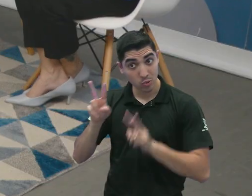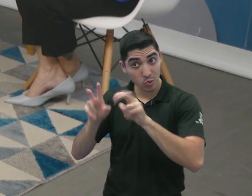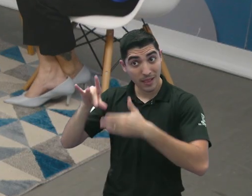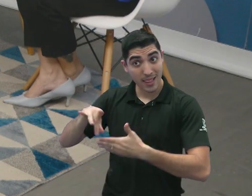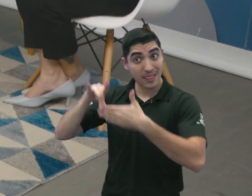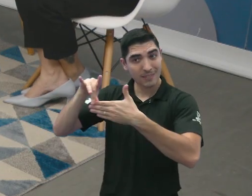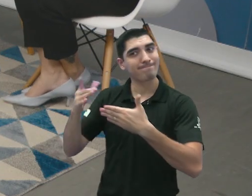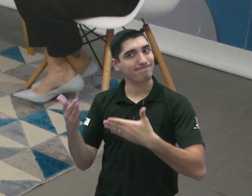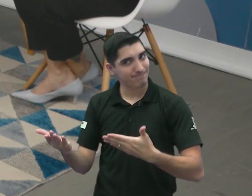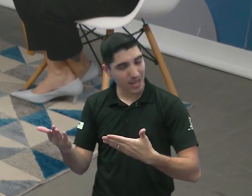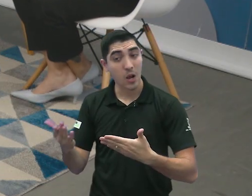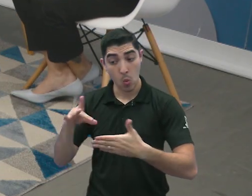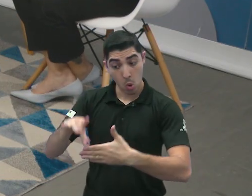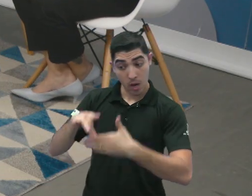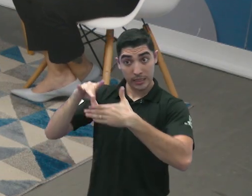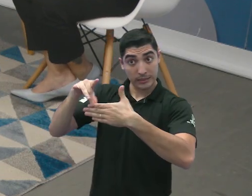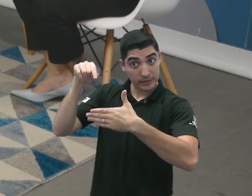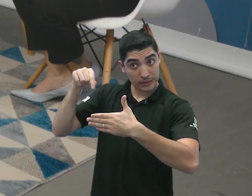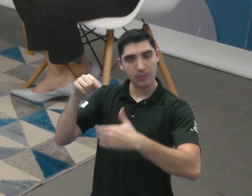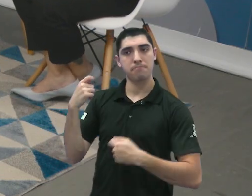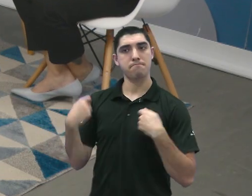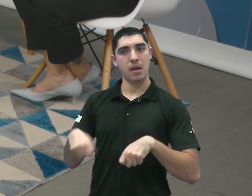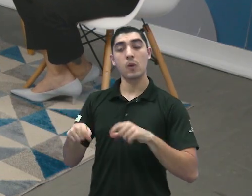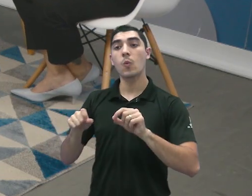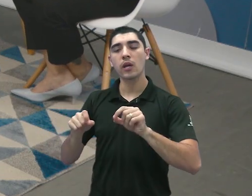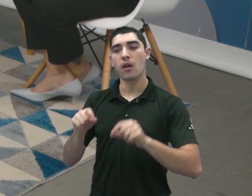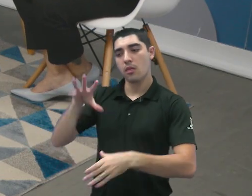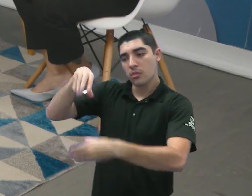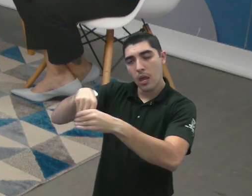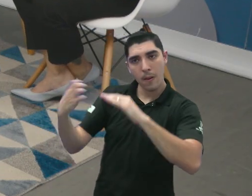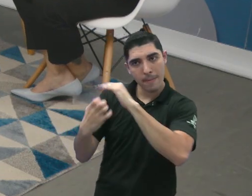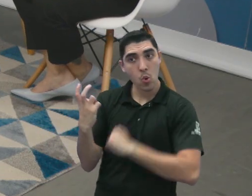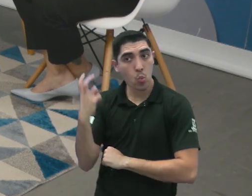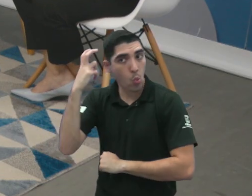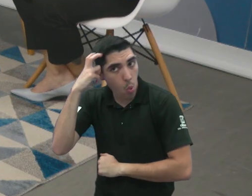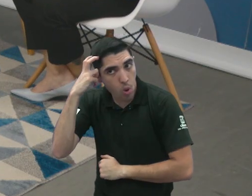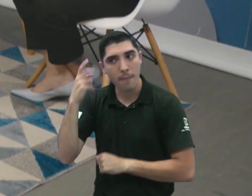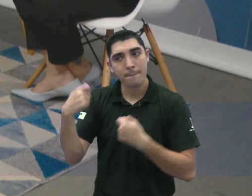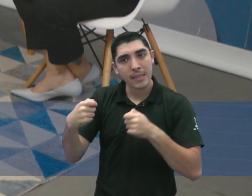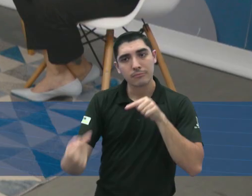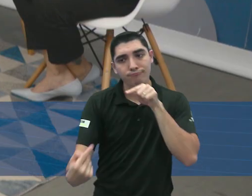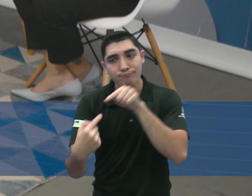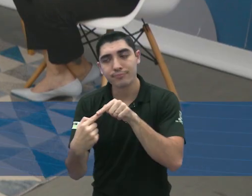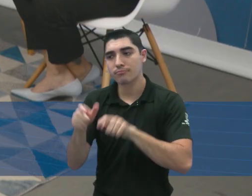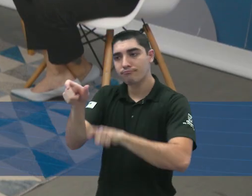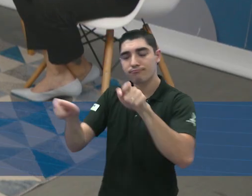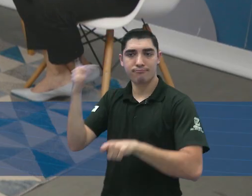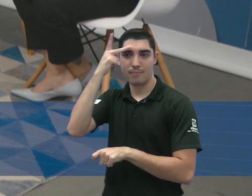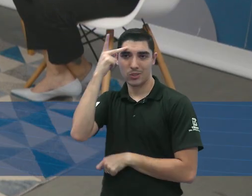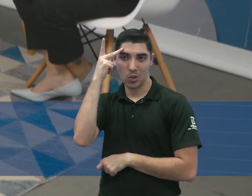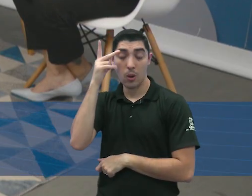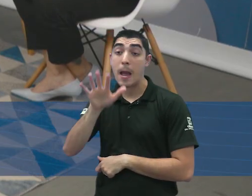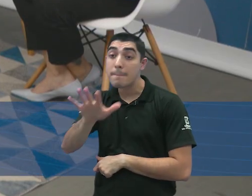né? Então tudo parte desse lugar da liderança, né? A cultura da empresa ela vai estar institucionalizada em todas as